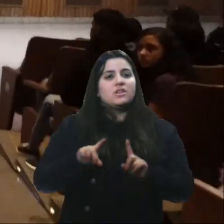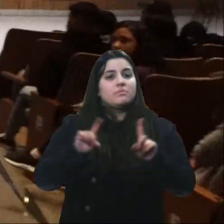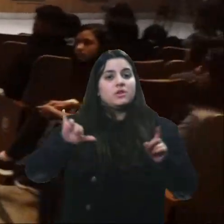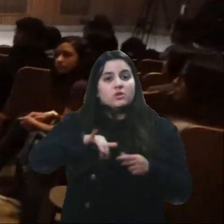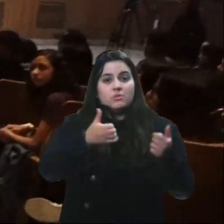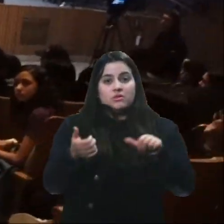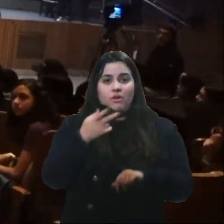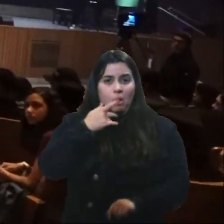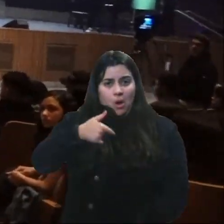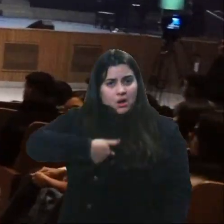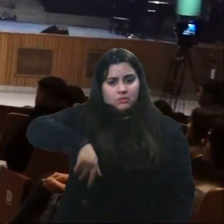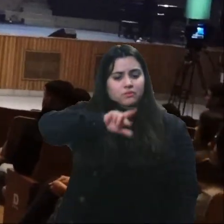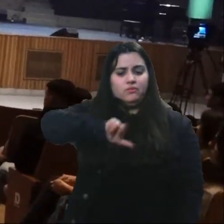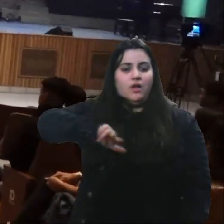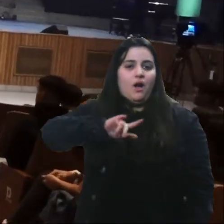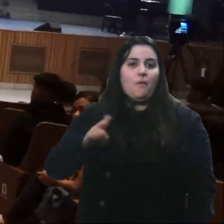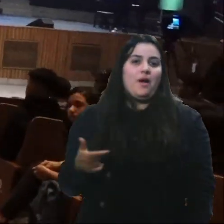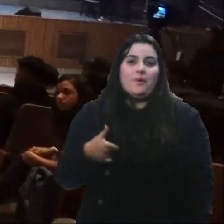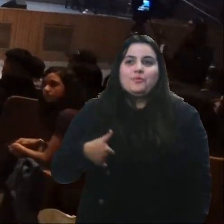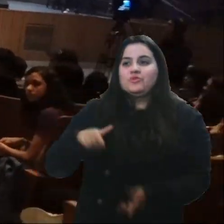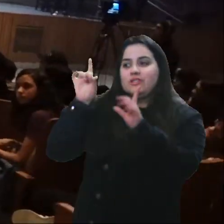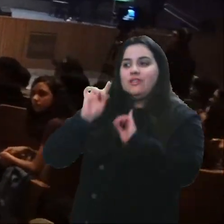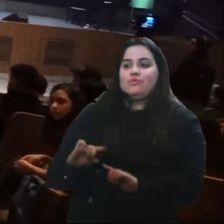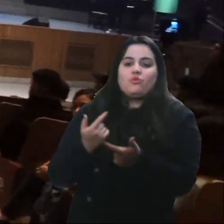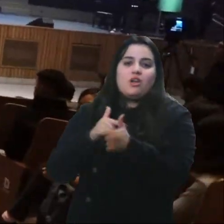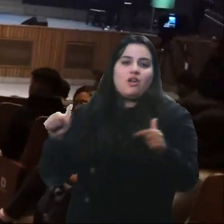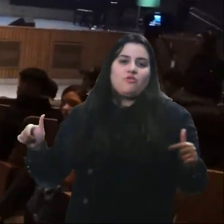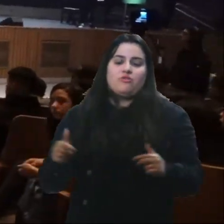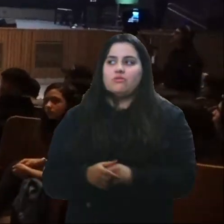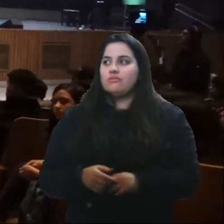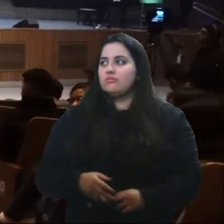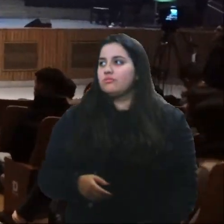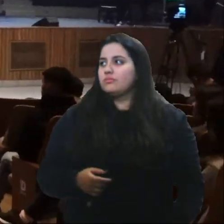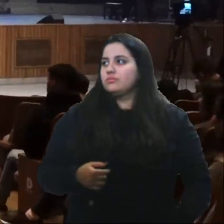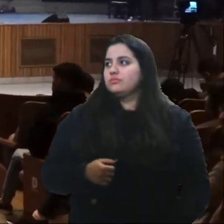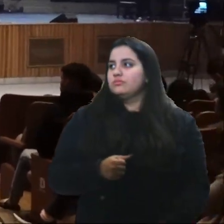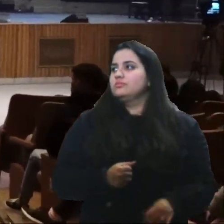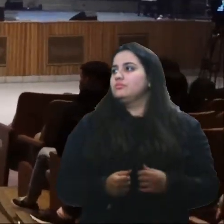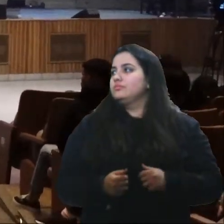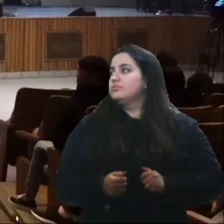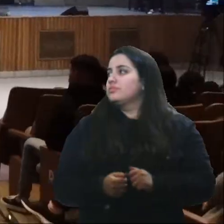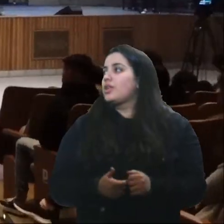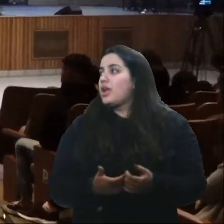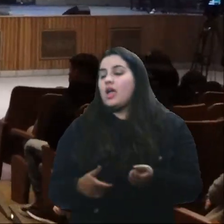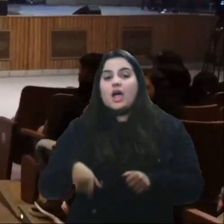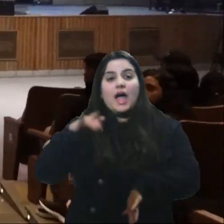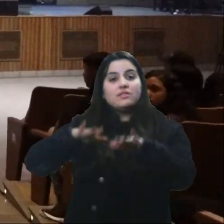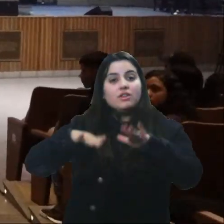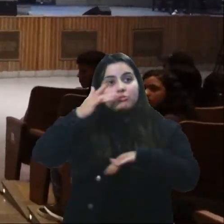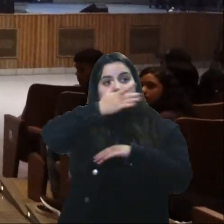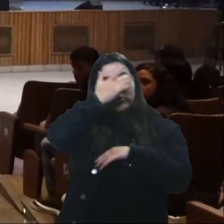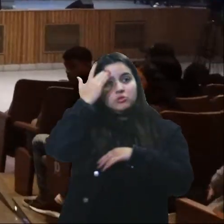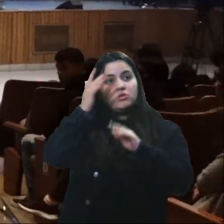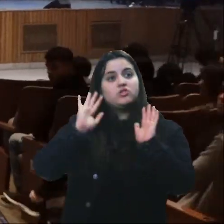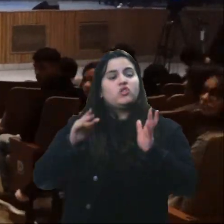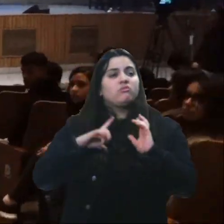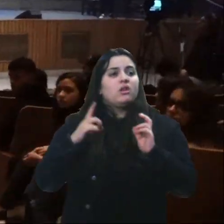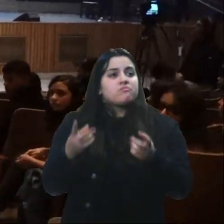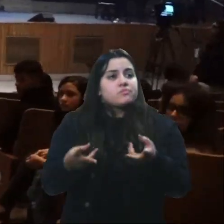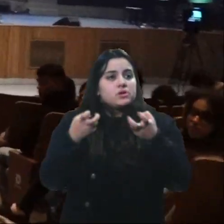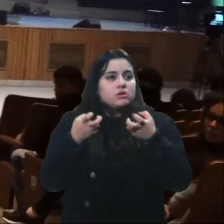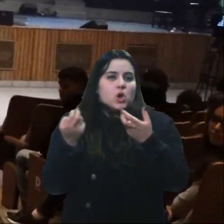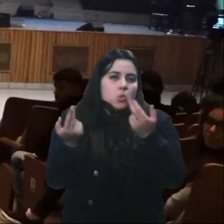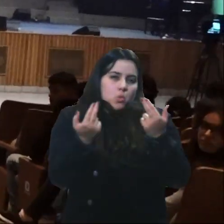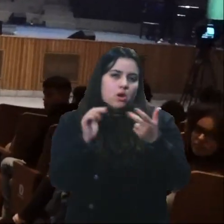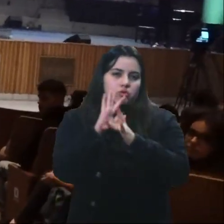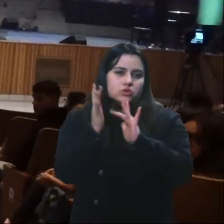Eu não sou digno de amarrar as sandálias dele. Talvez algumas pessoas aqui já são vistas como